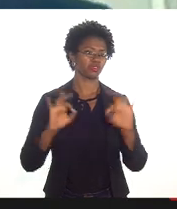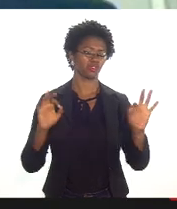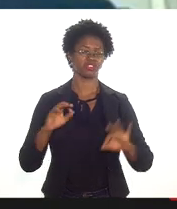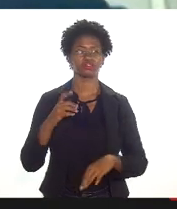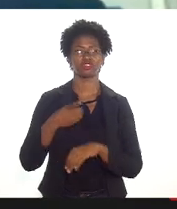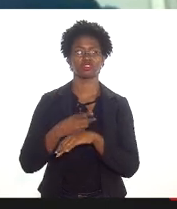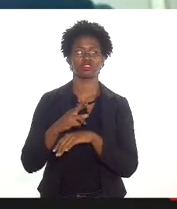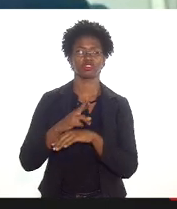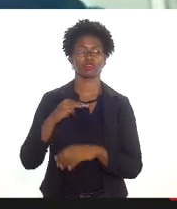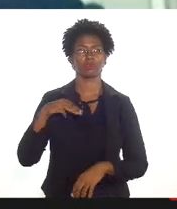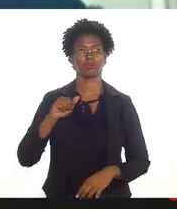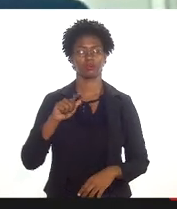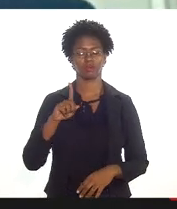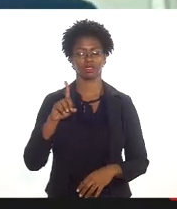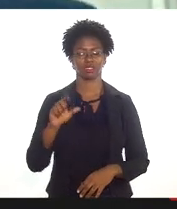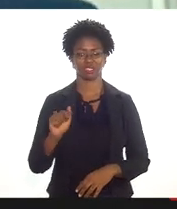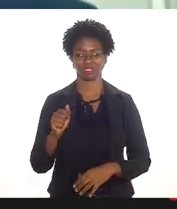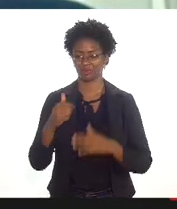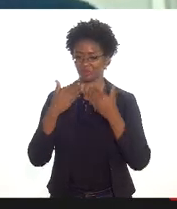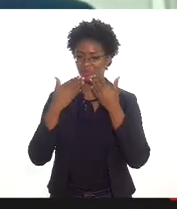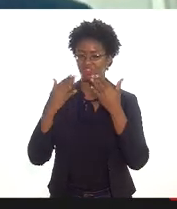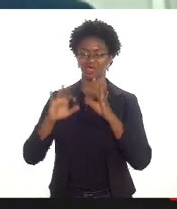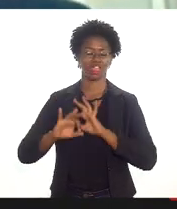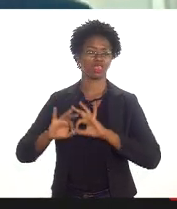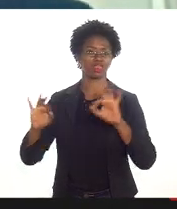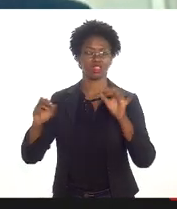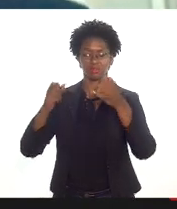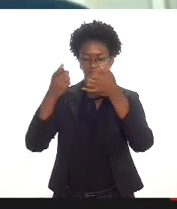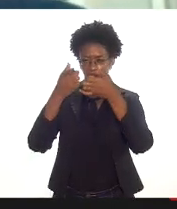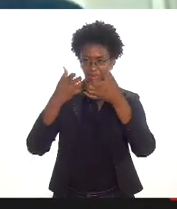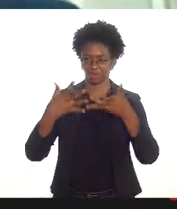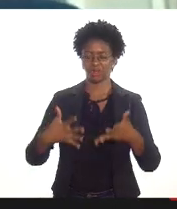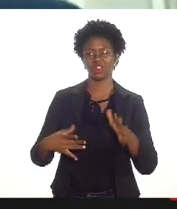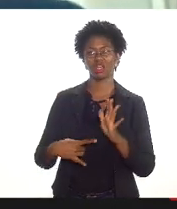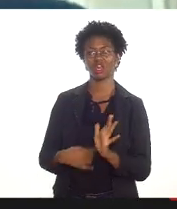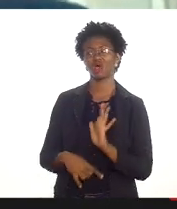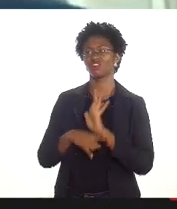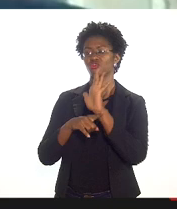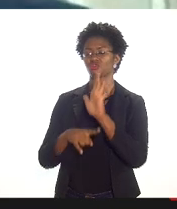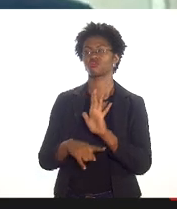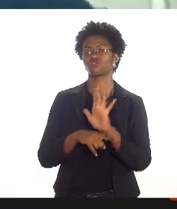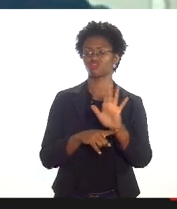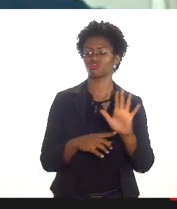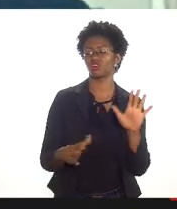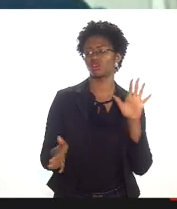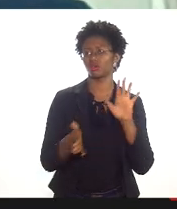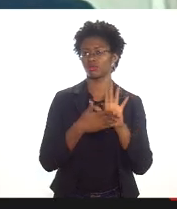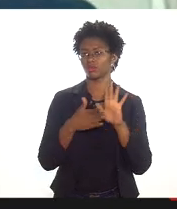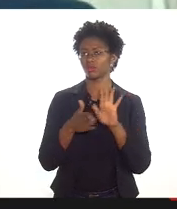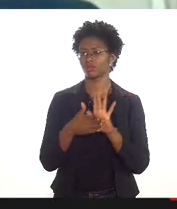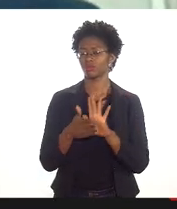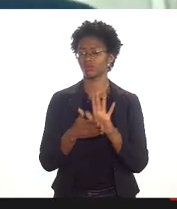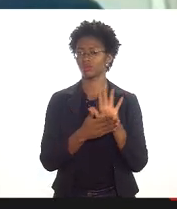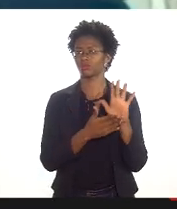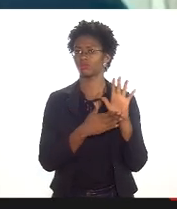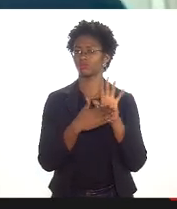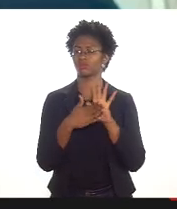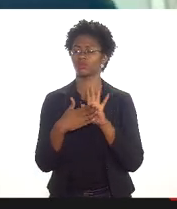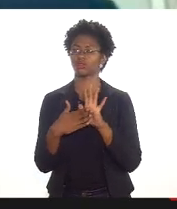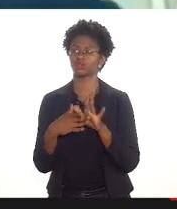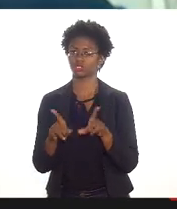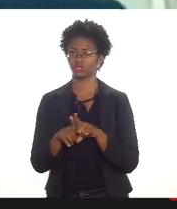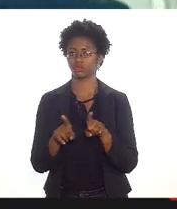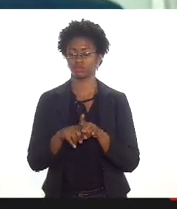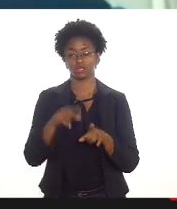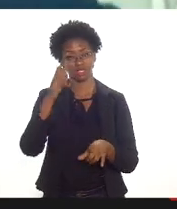parabéns pela excelente apresentação. Os esclarecimentos nos ajudam e as propostas a salientar